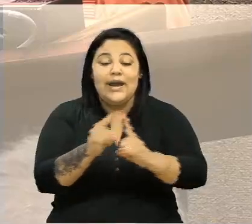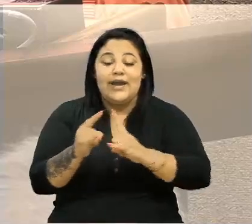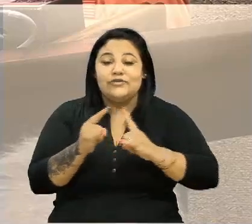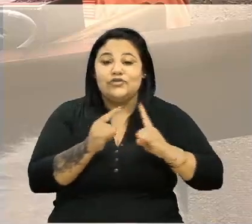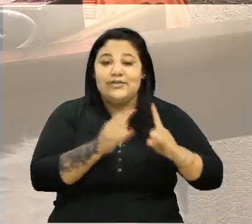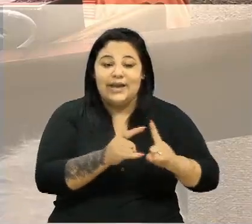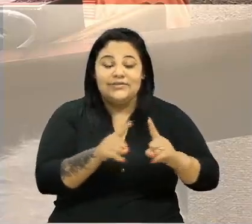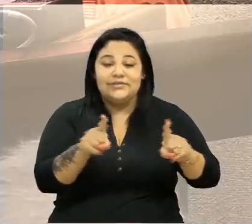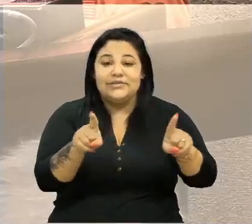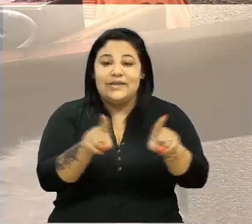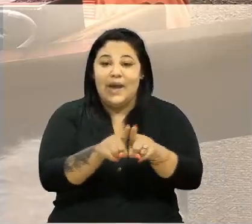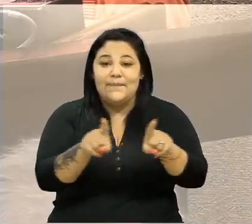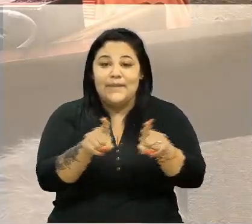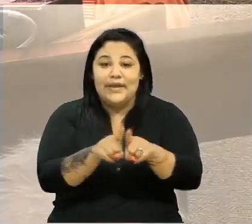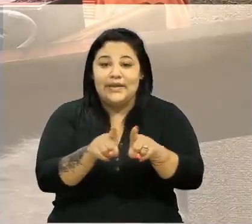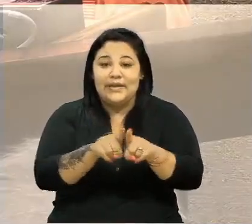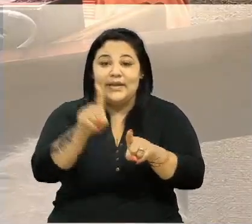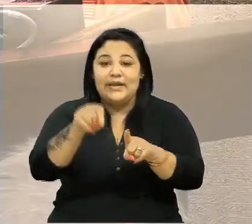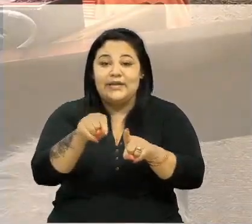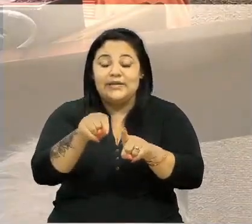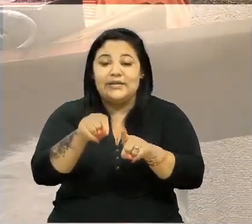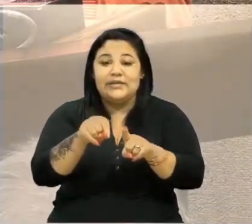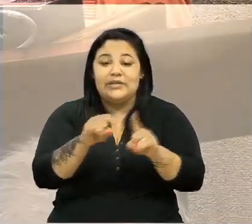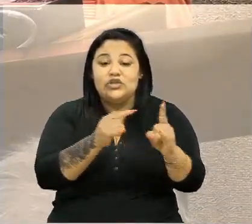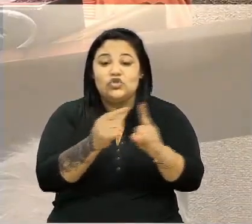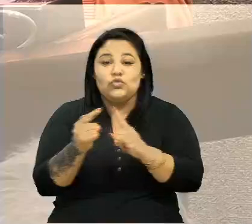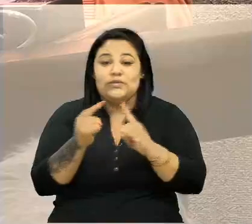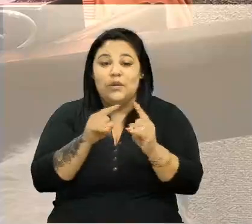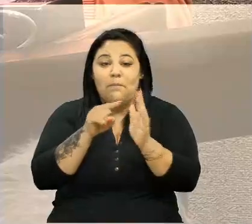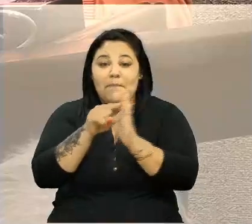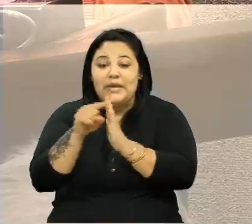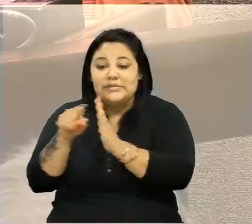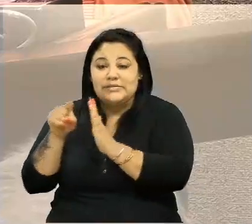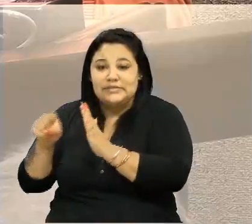e também instituições de pesquisa.